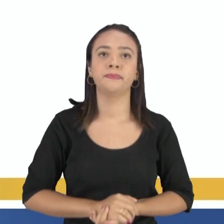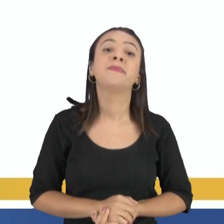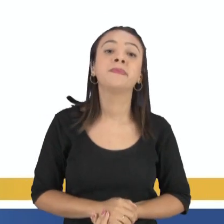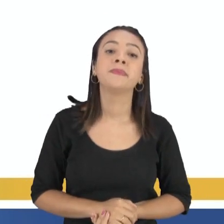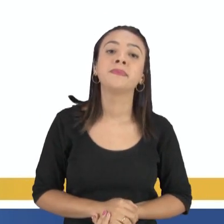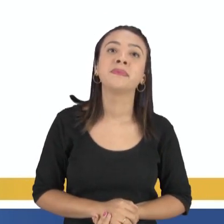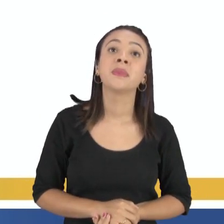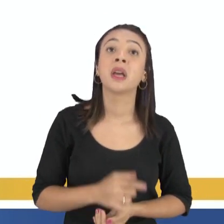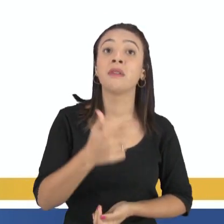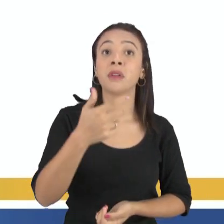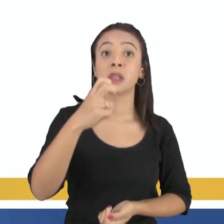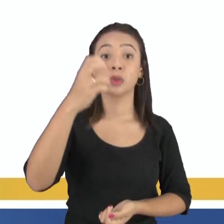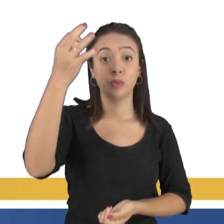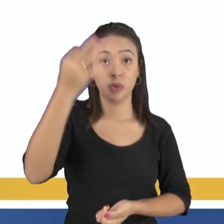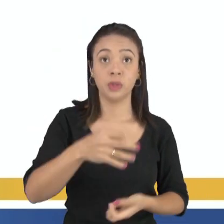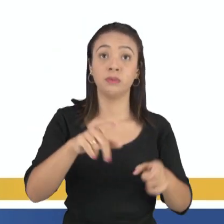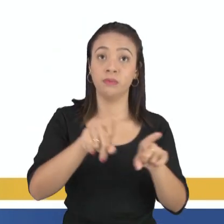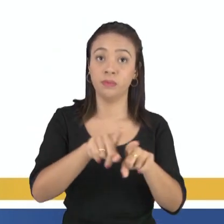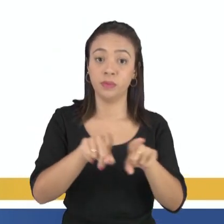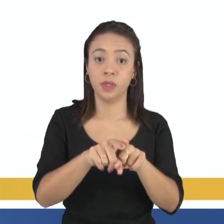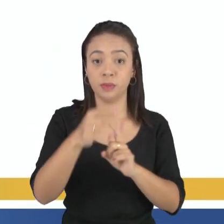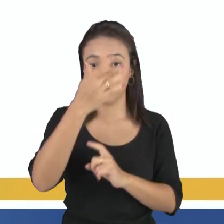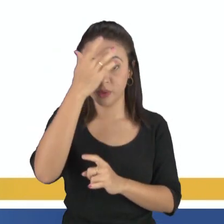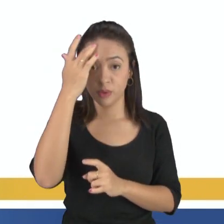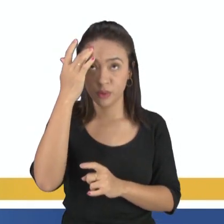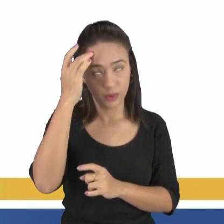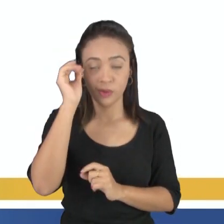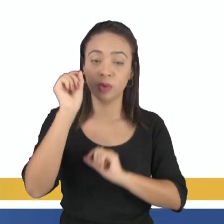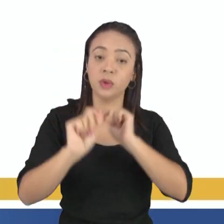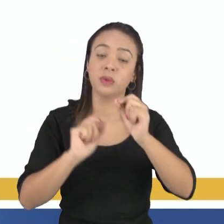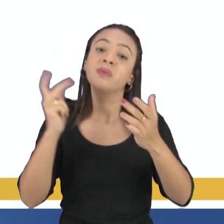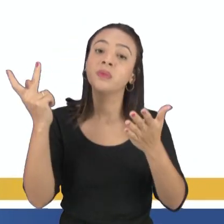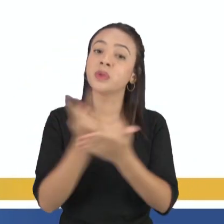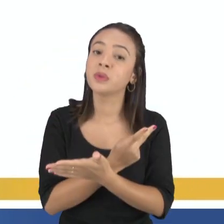Beleza. 25% dessas pessoas